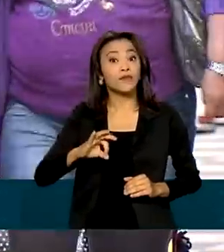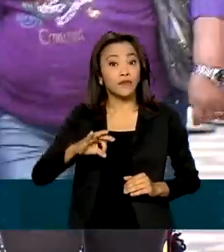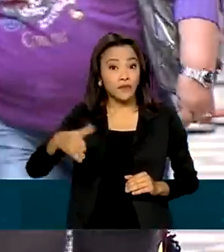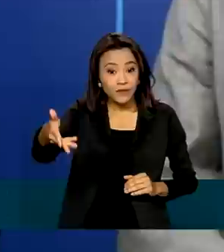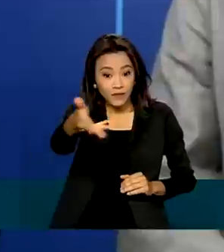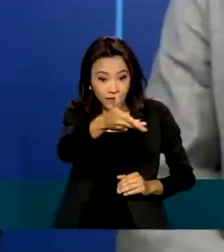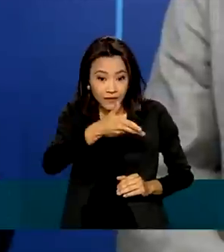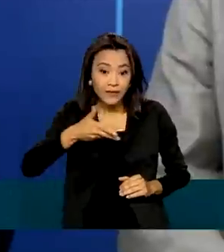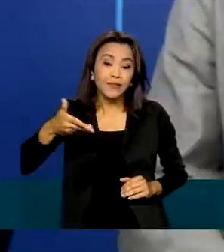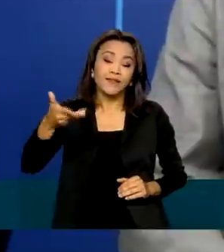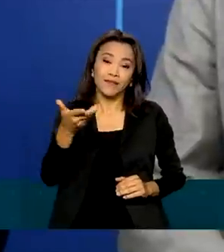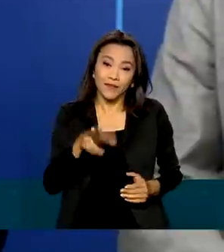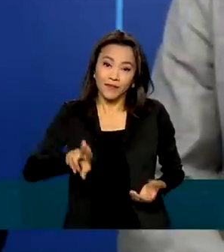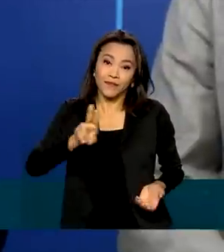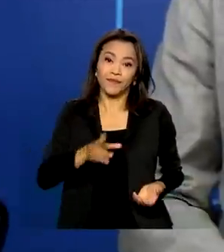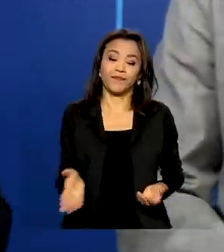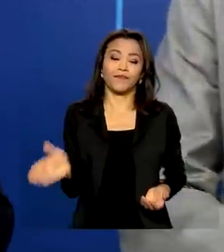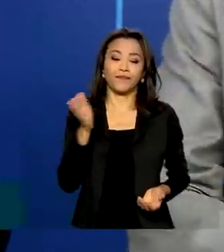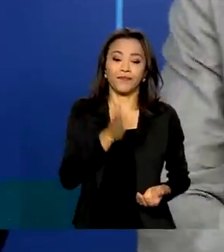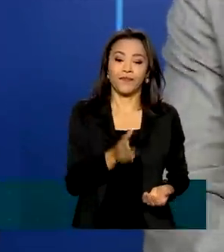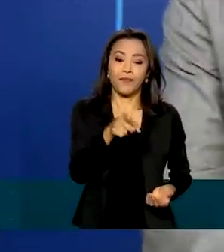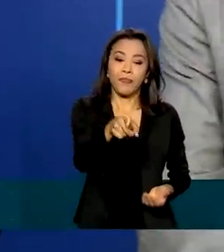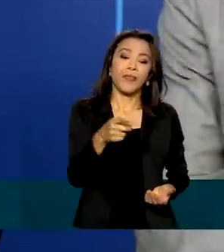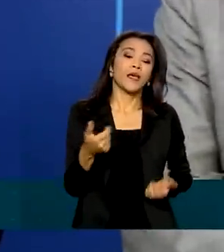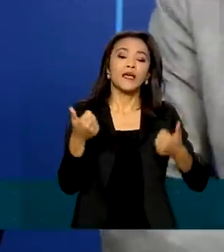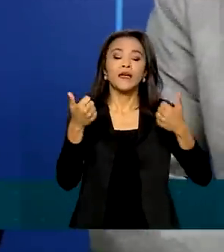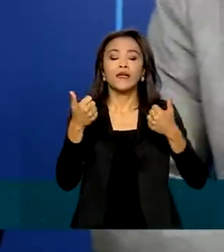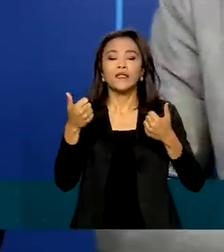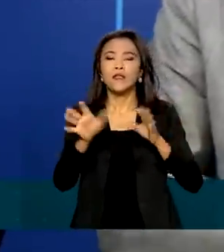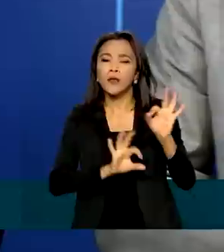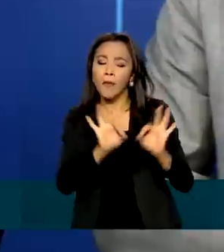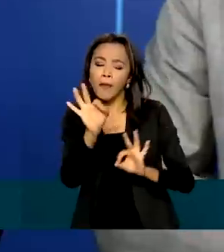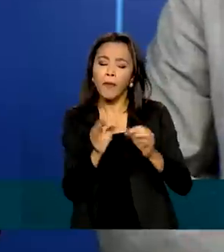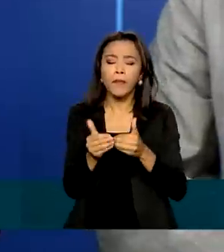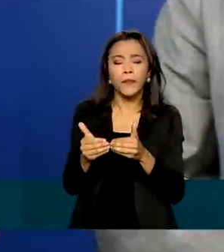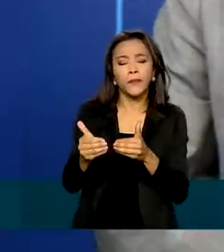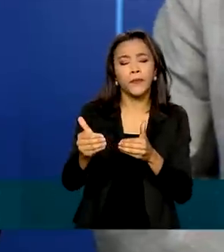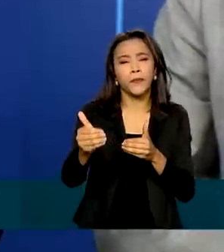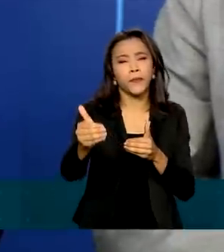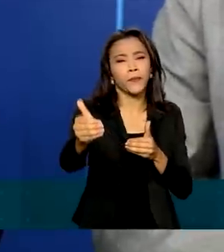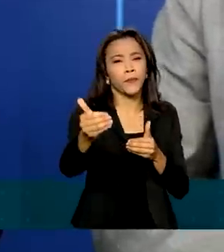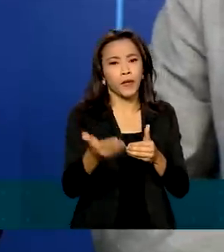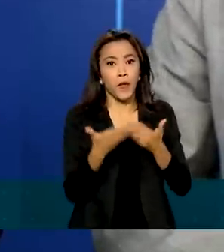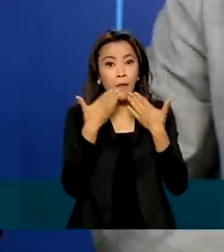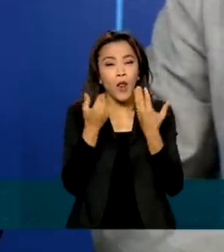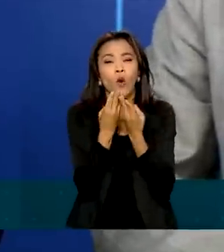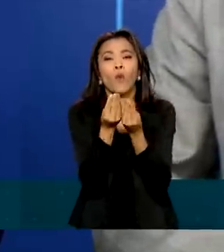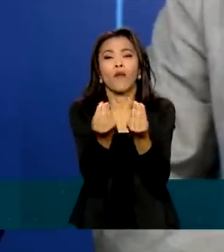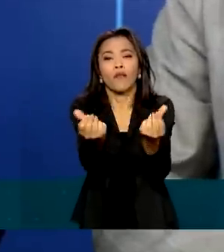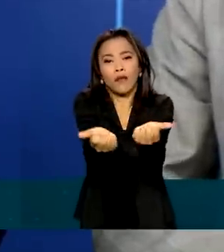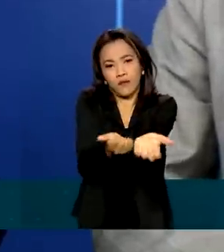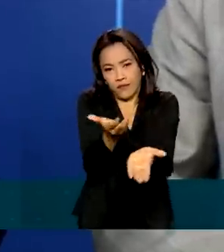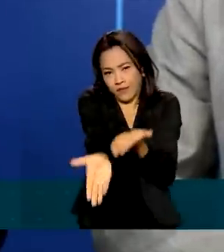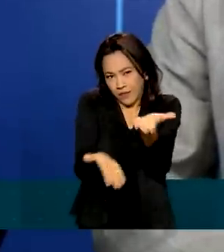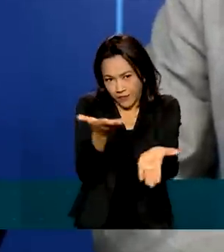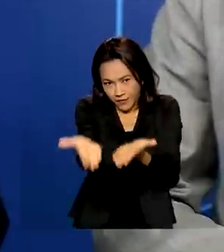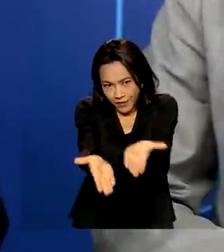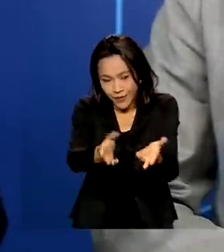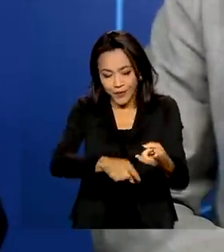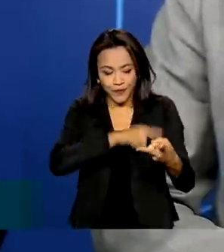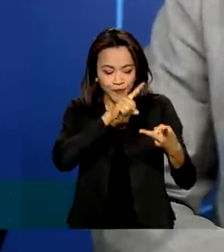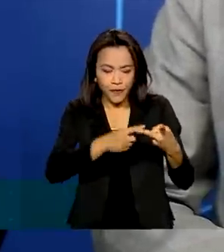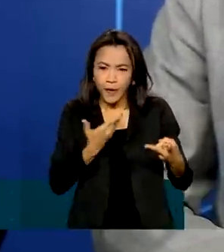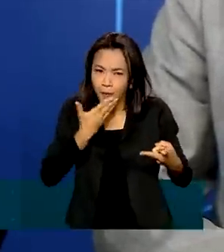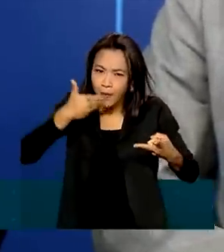do país. O que a gente vislumbra daqui para frente é melhoria na qualidade do serviço, melhoria